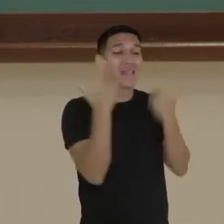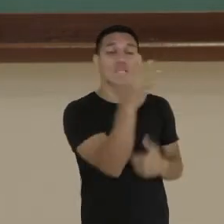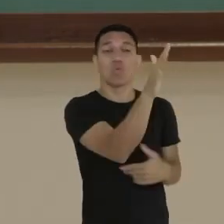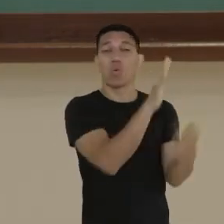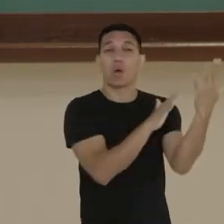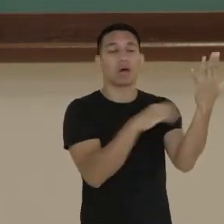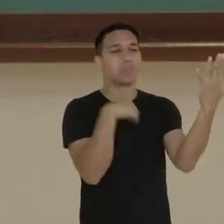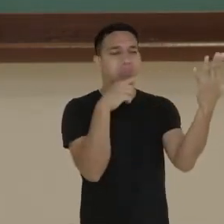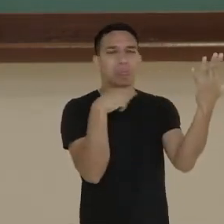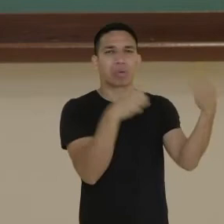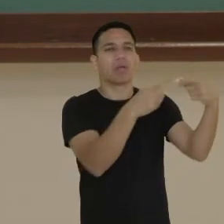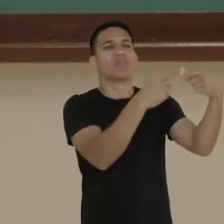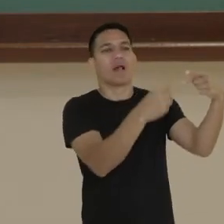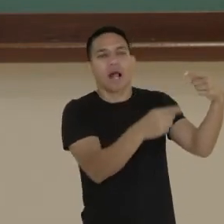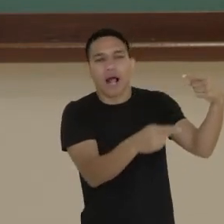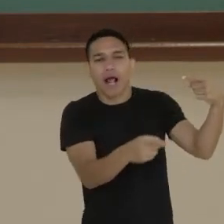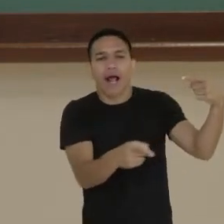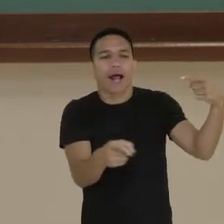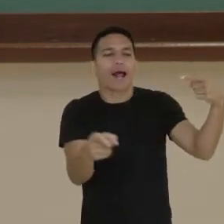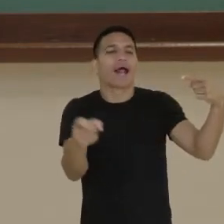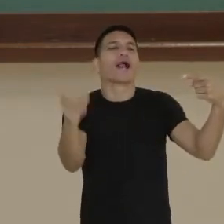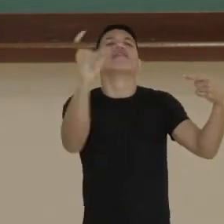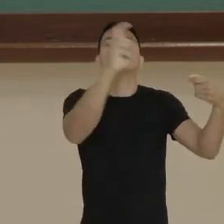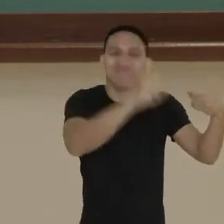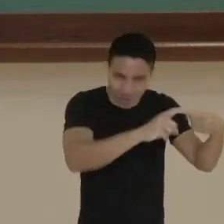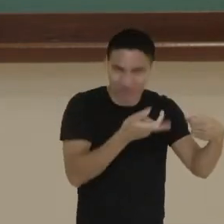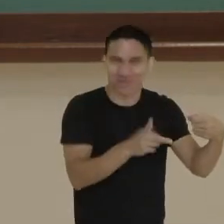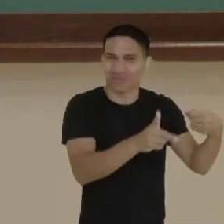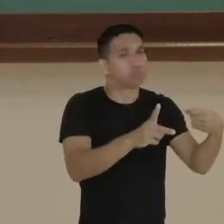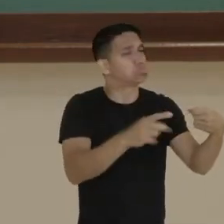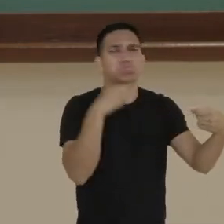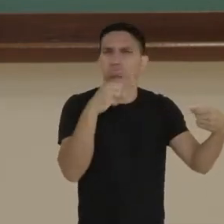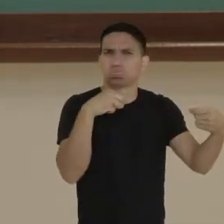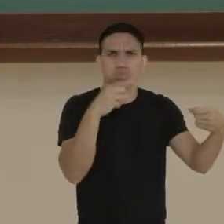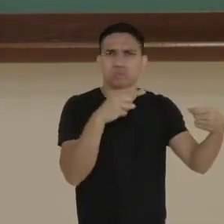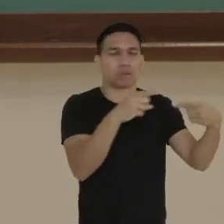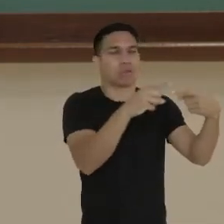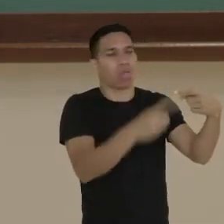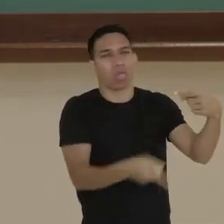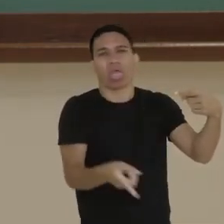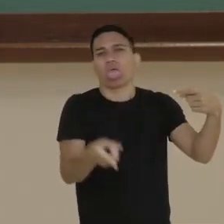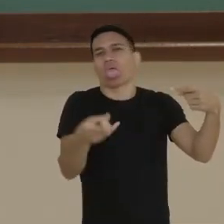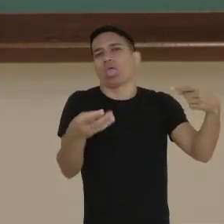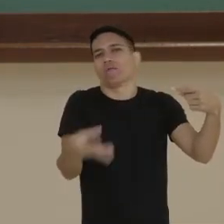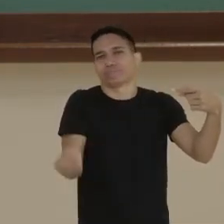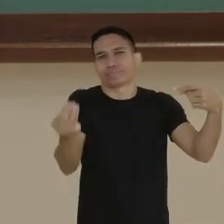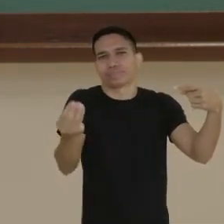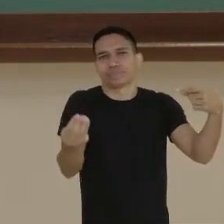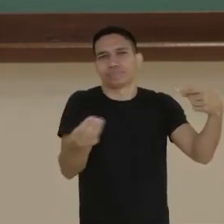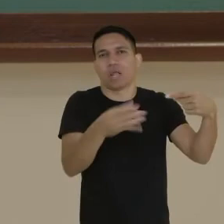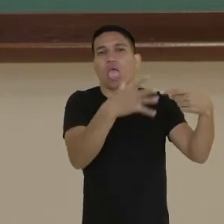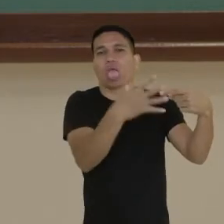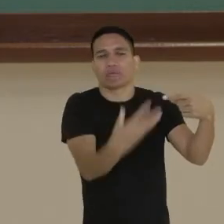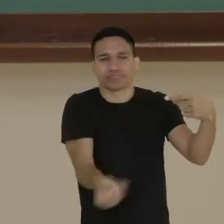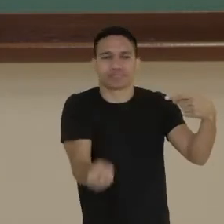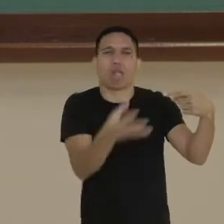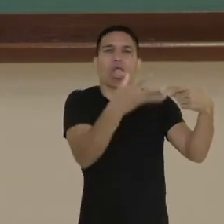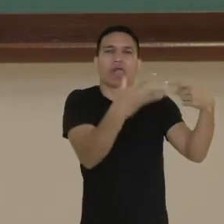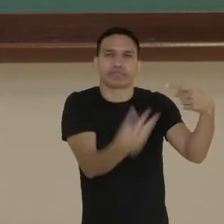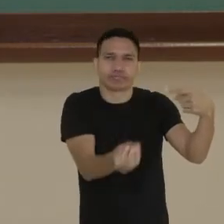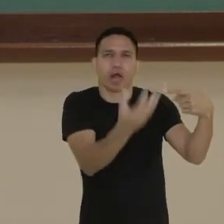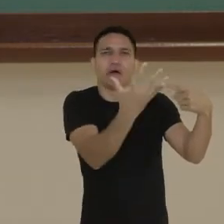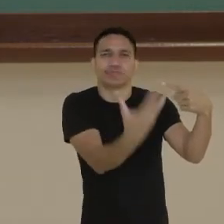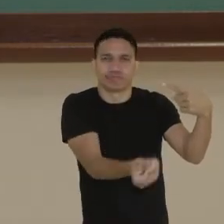de regenerar na velocidade que nós precisamos, certo? Inclusive o mundo, se você for analisar, ele